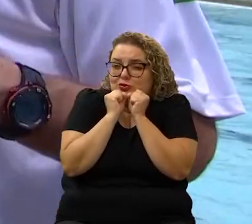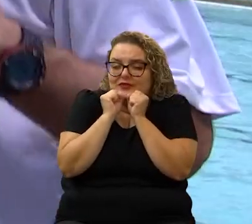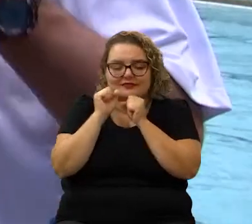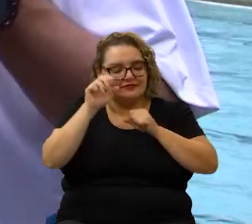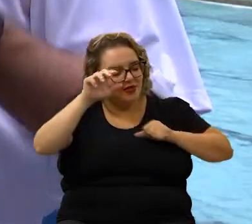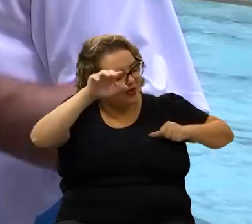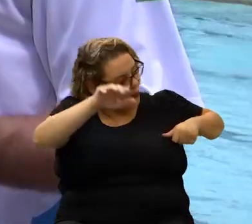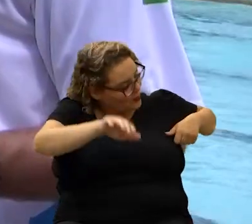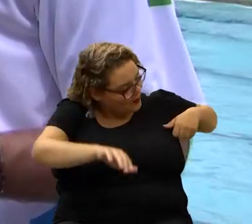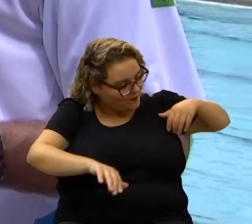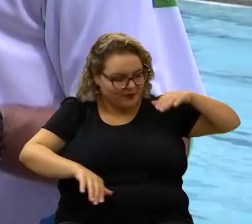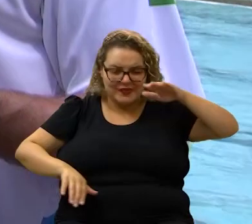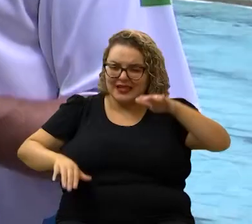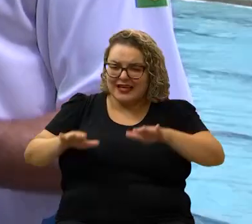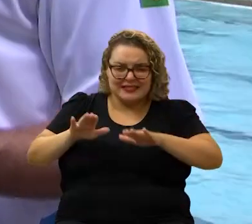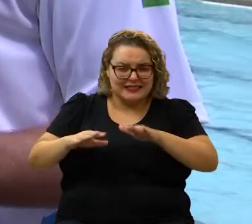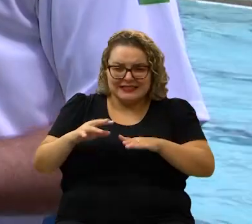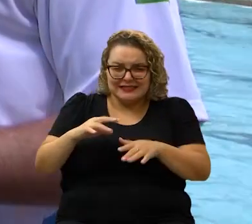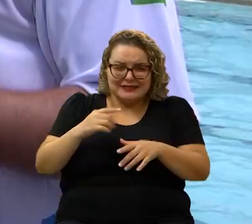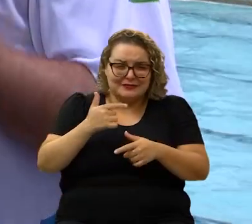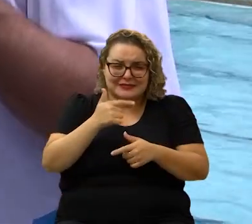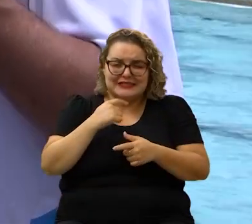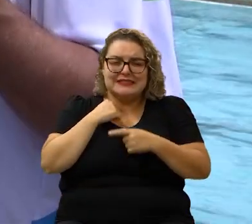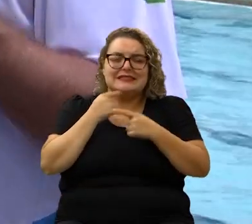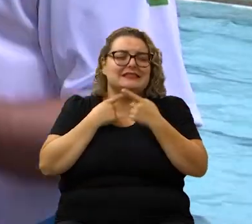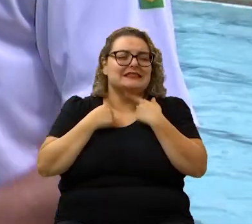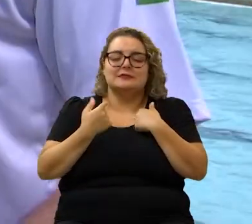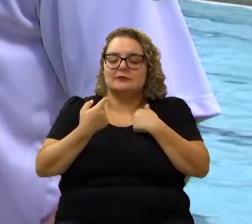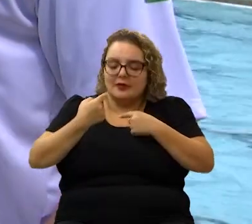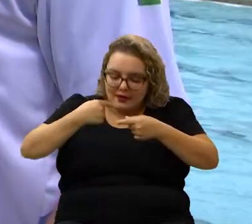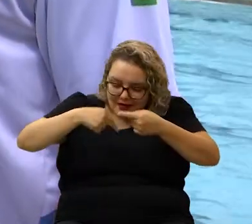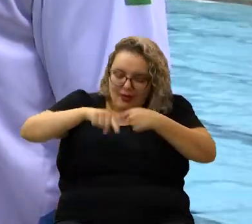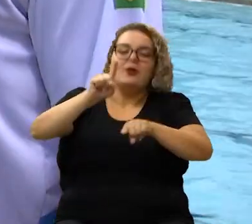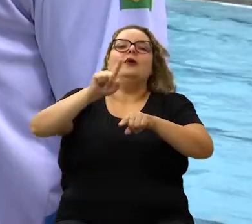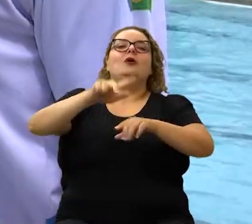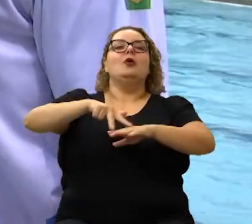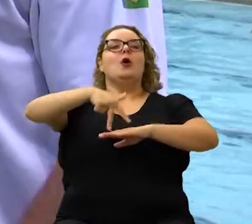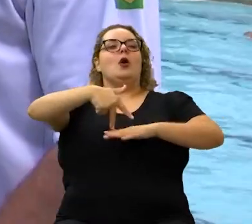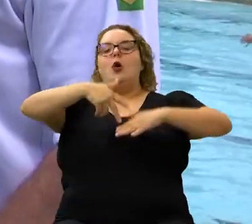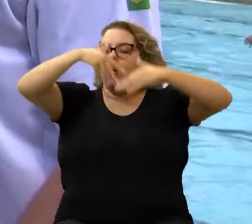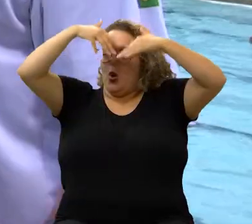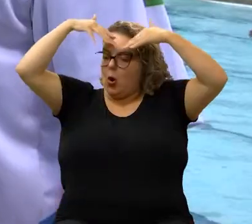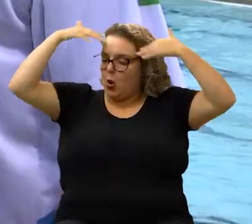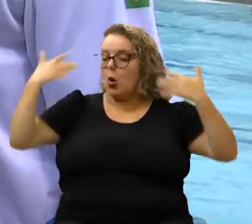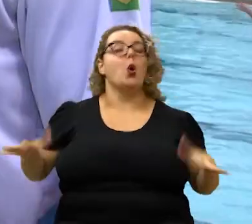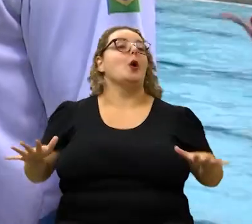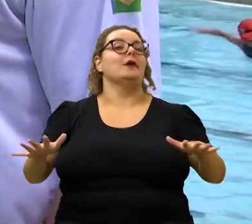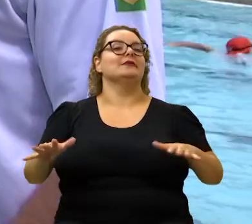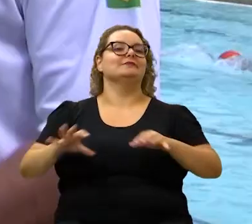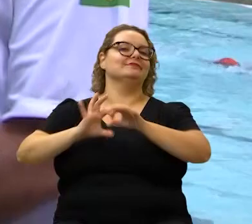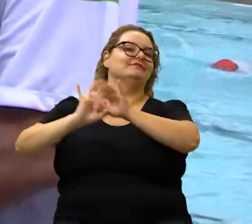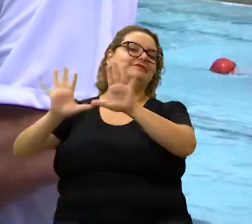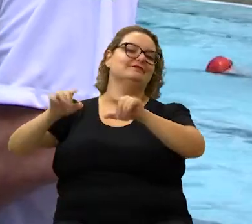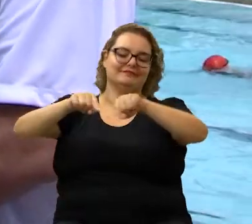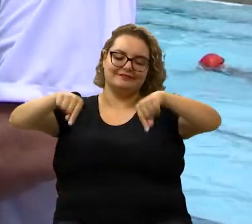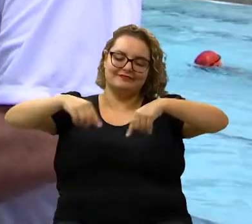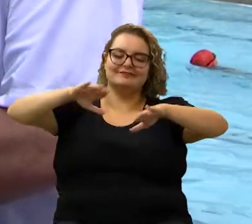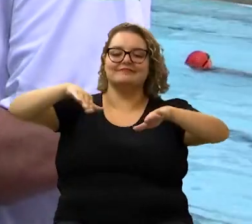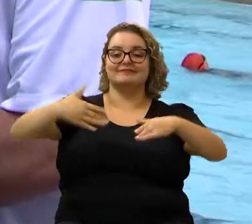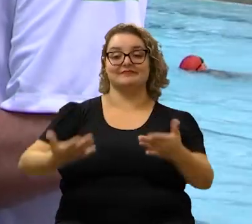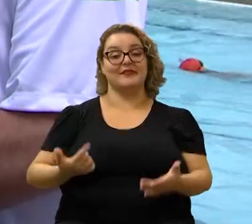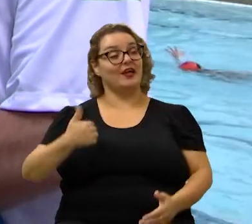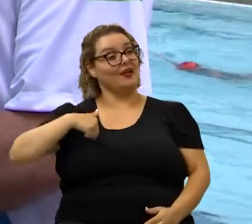frio, você entra na água nem com muita vontade, mas você sai recuperado de todos os problemas que você tem. Você deixa tudo na